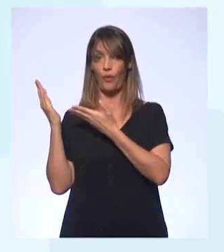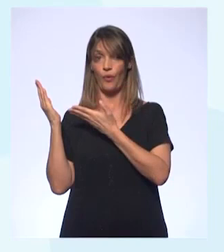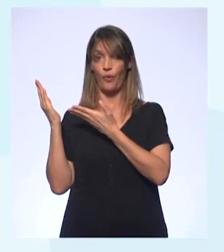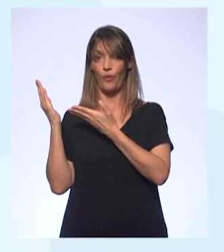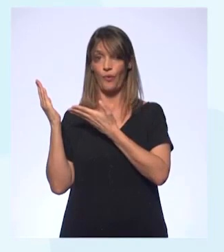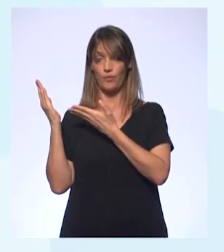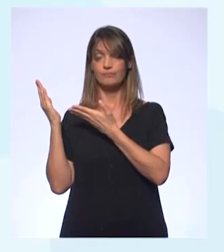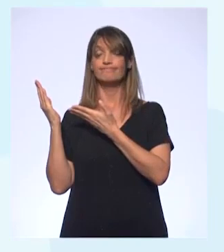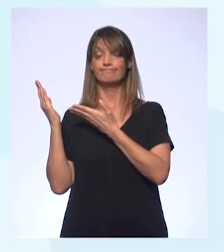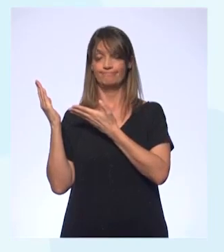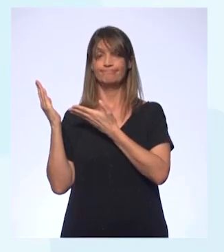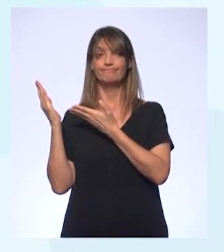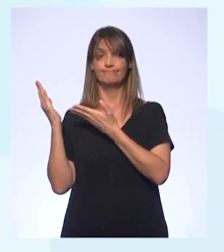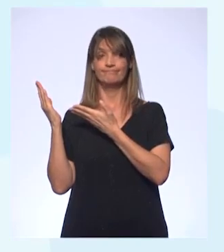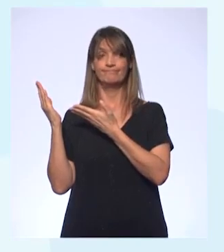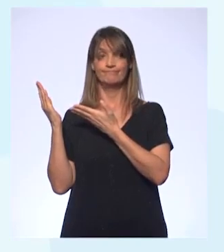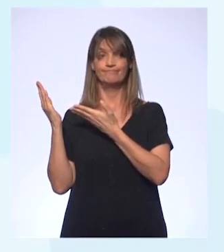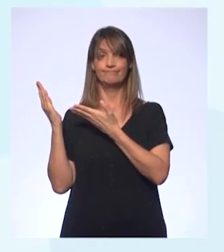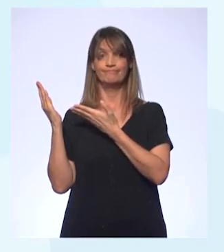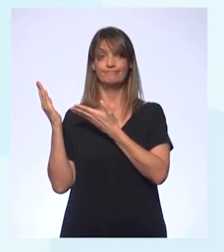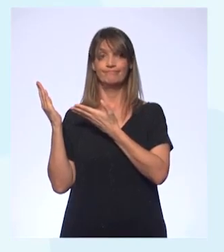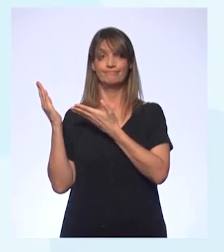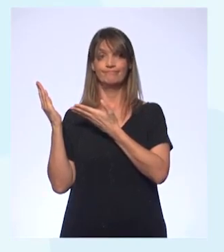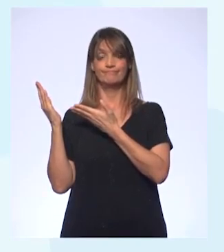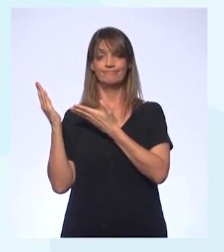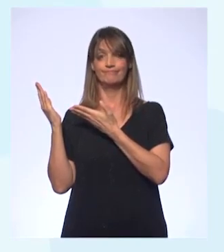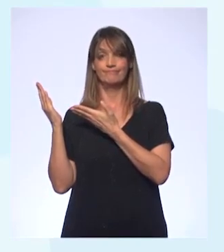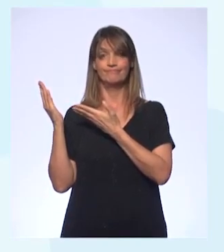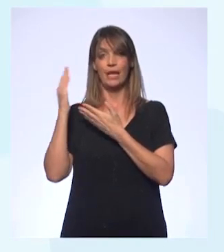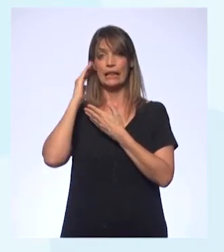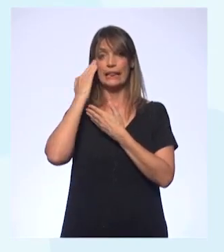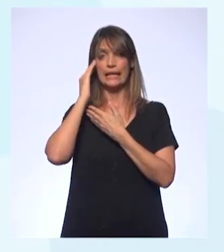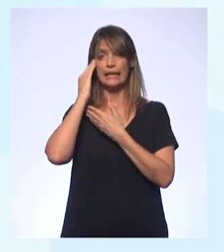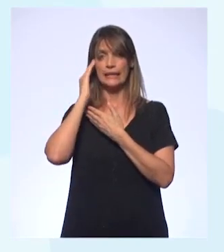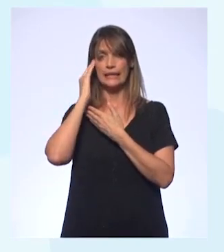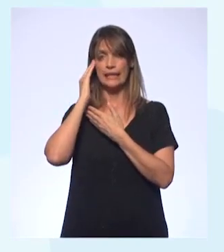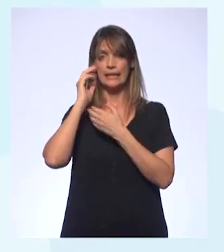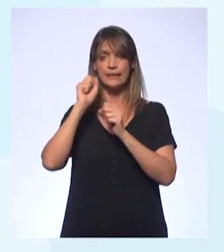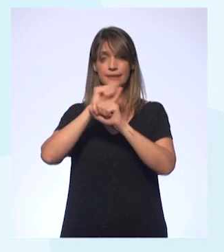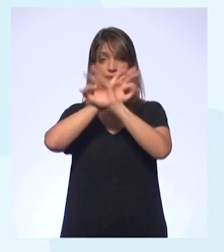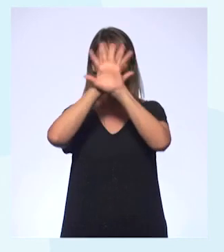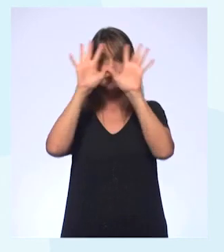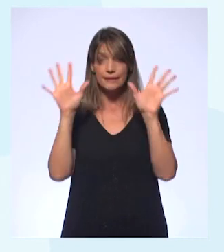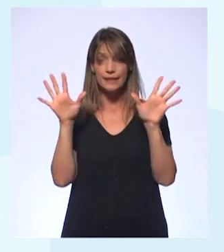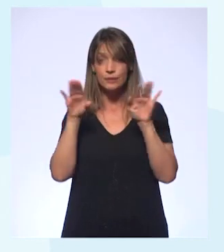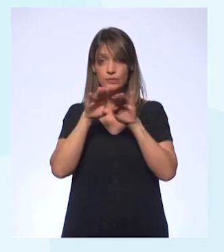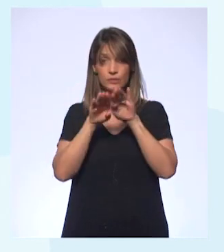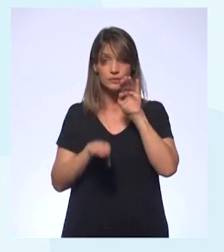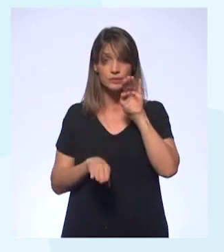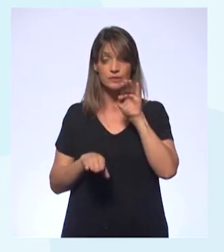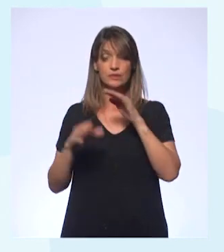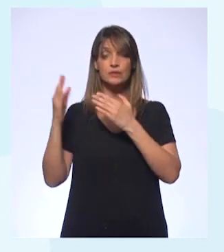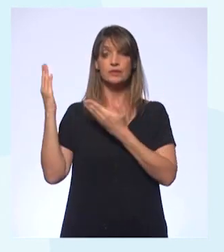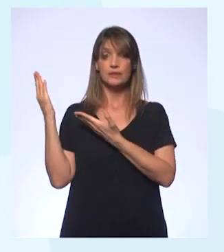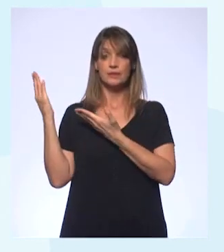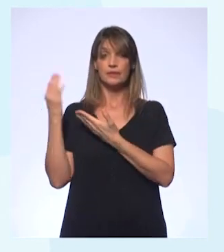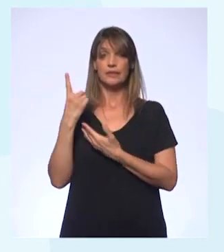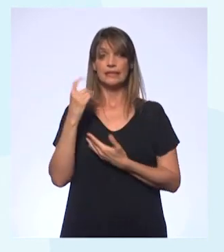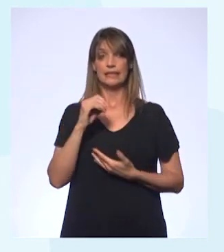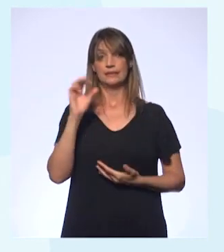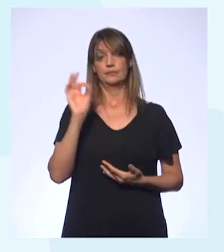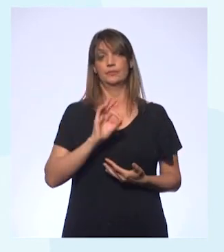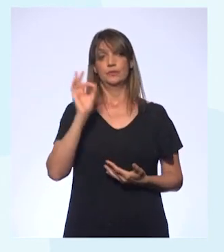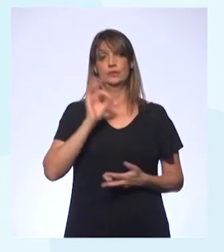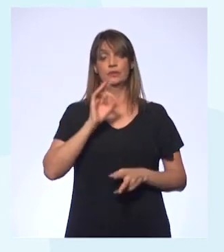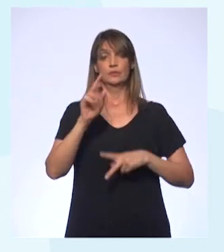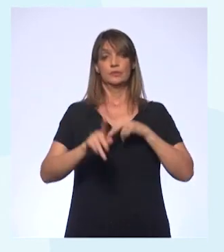10%, essa pizza aqui, para a gente entender o campo da desigualdade proporcionalmente. 10%